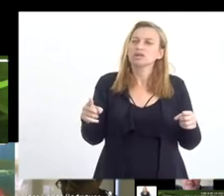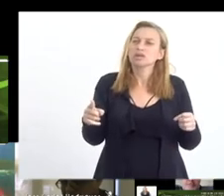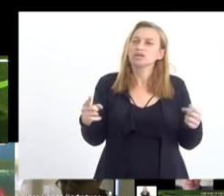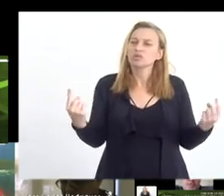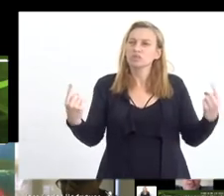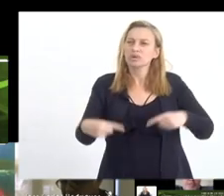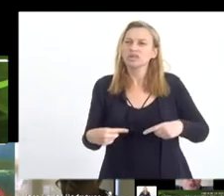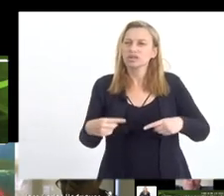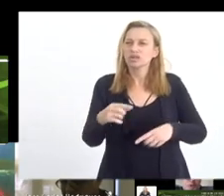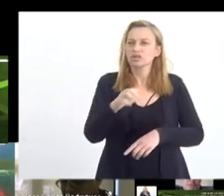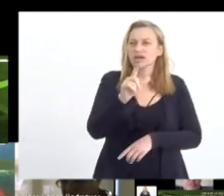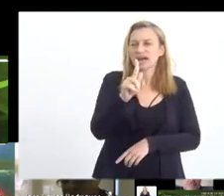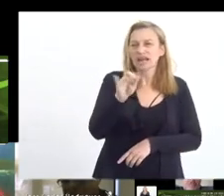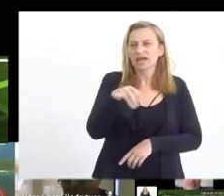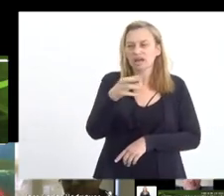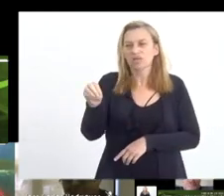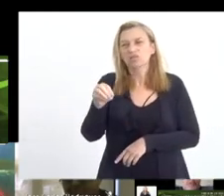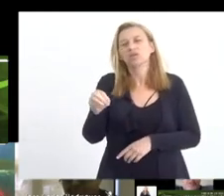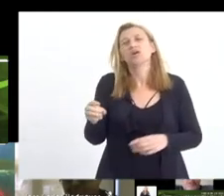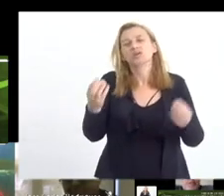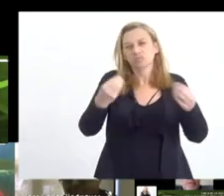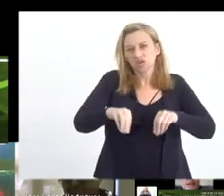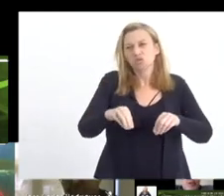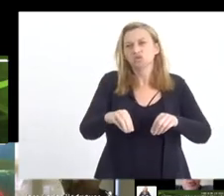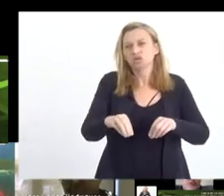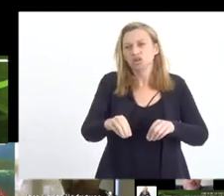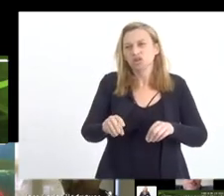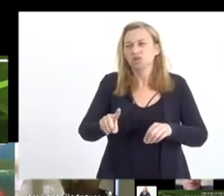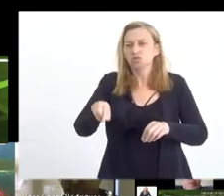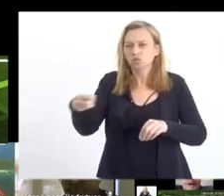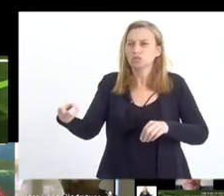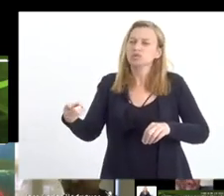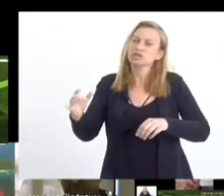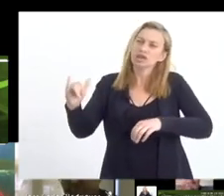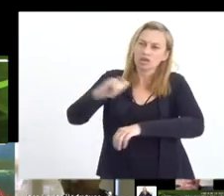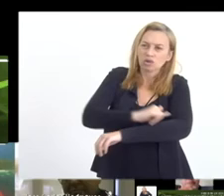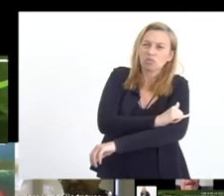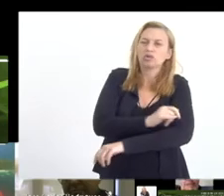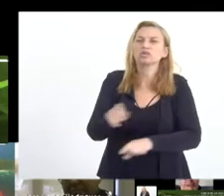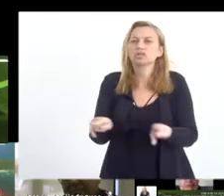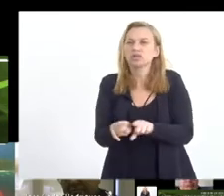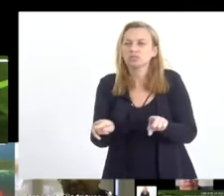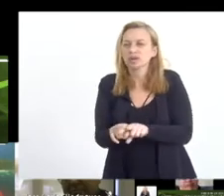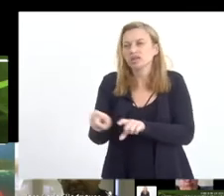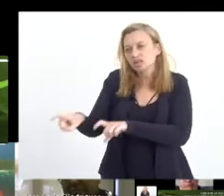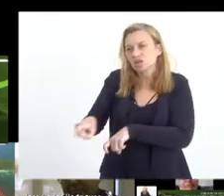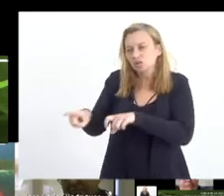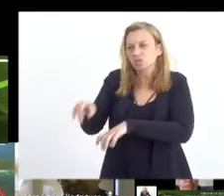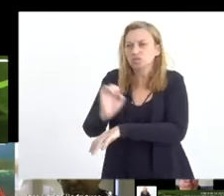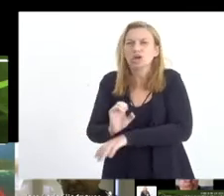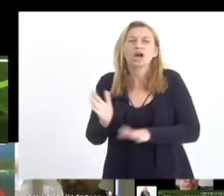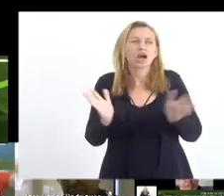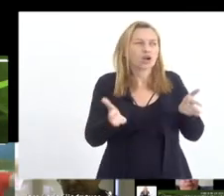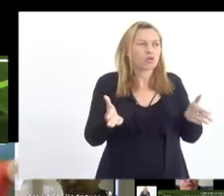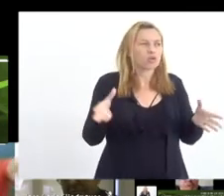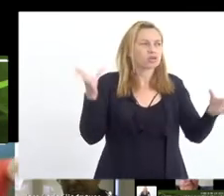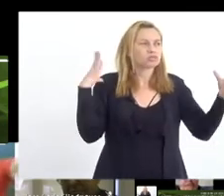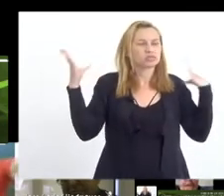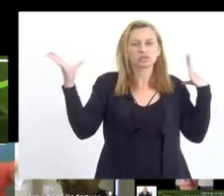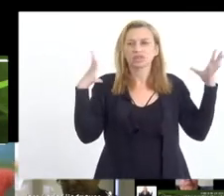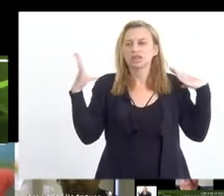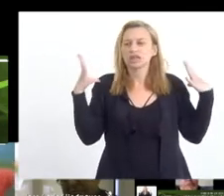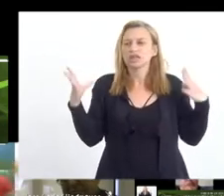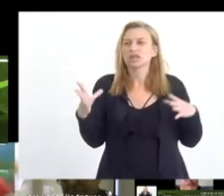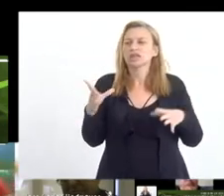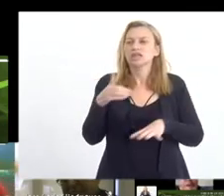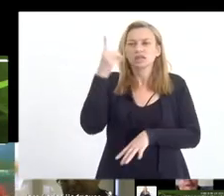internos, os nossos aeroportos do interior do Estado. E agora nós ficamos muito preocupados que nesse debate que a deputada Célia Jordão destacou no